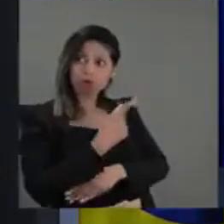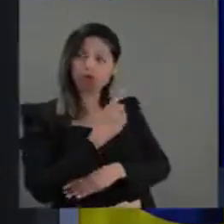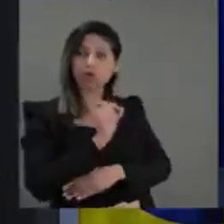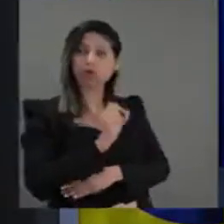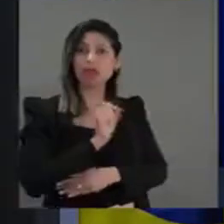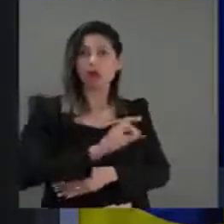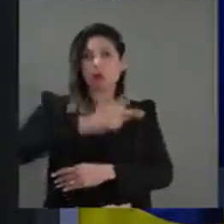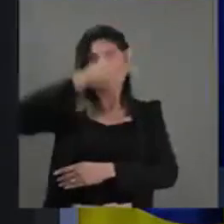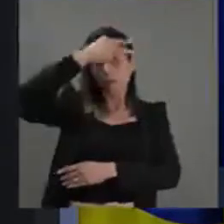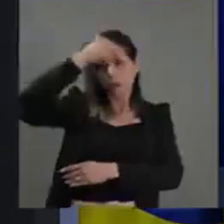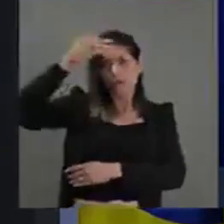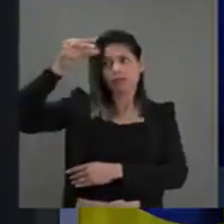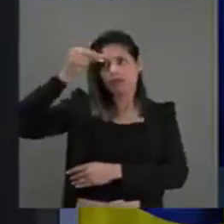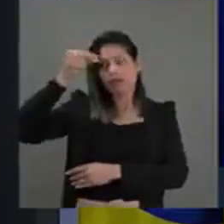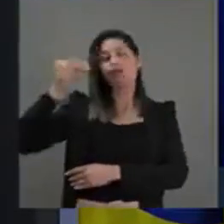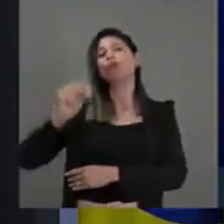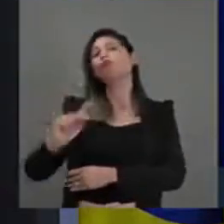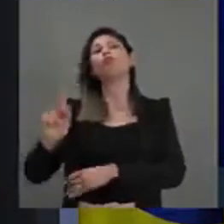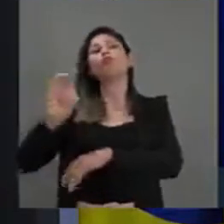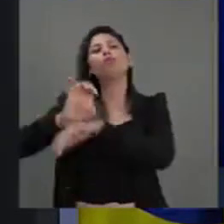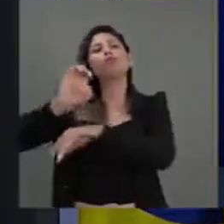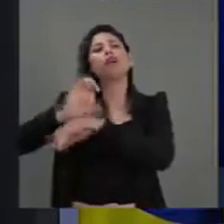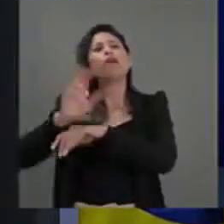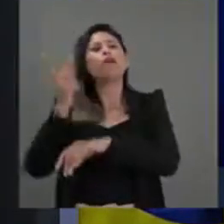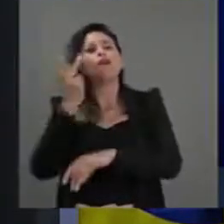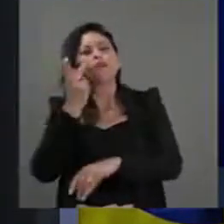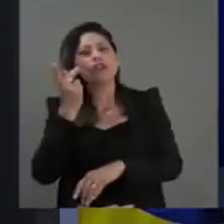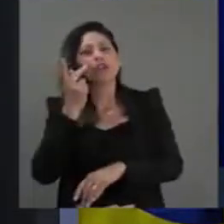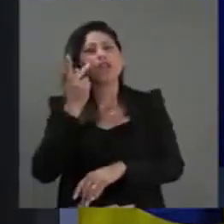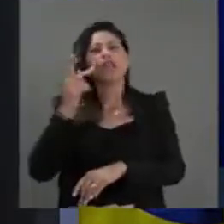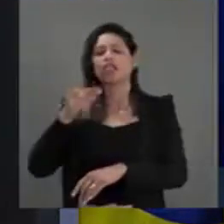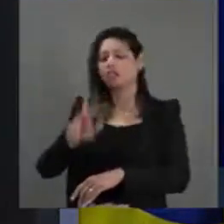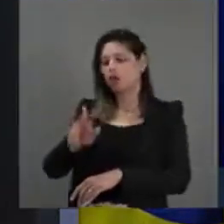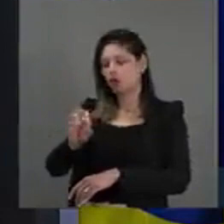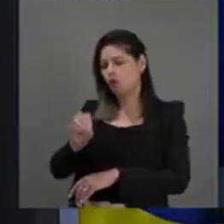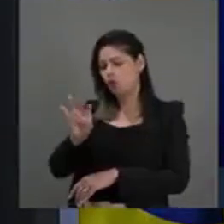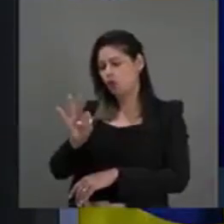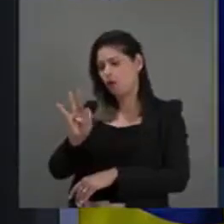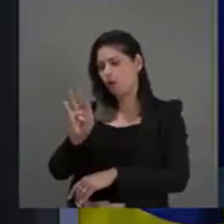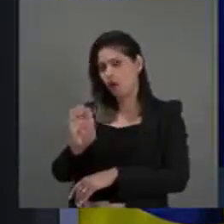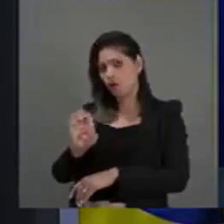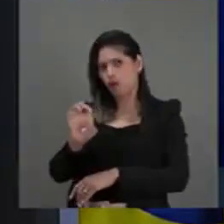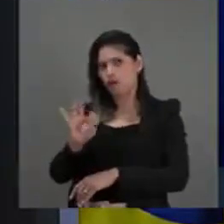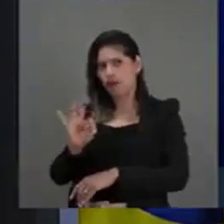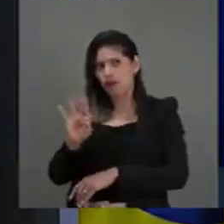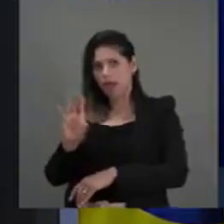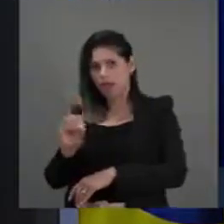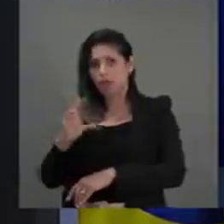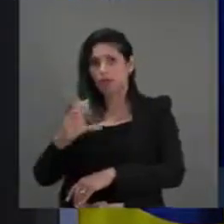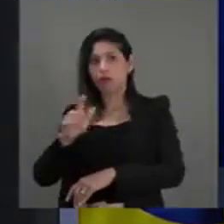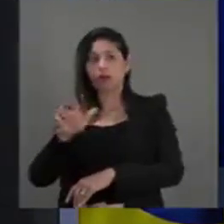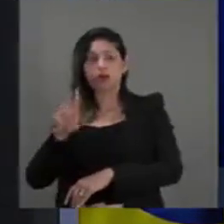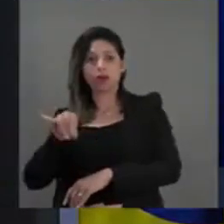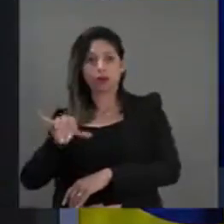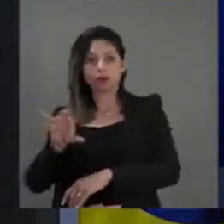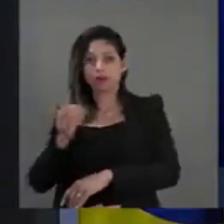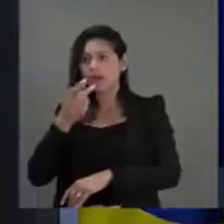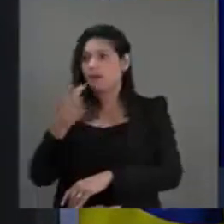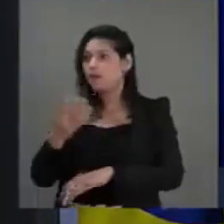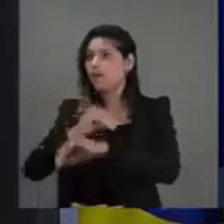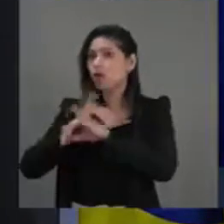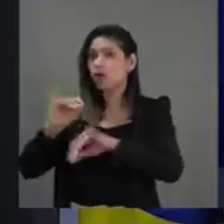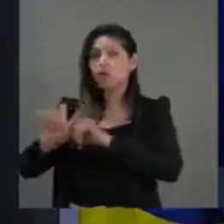ex-prefeito de Fortaleza, Roberto Cláudio, que protocolou junto ao TRE do Ceará denúncia de abuso de